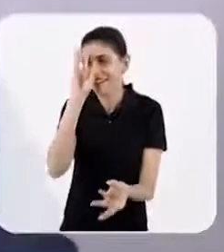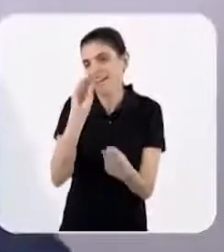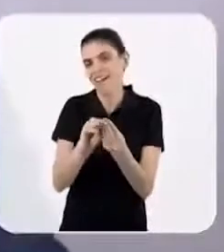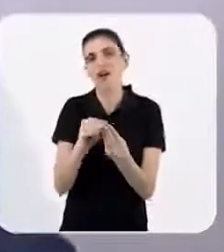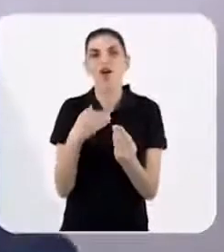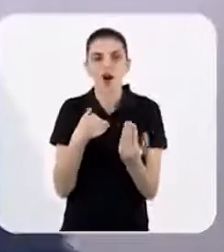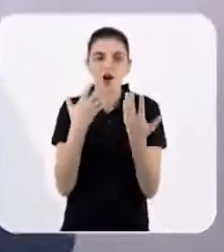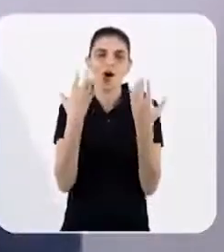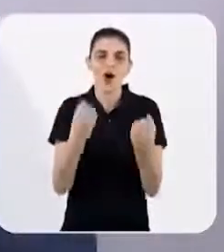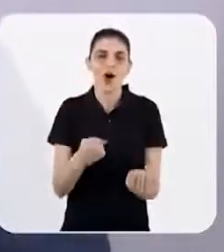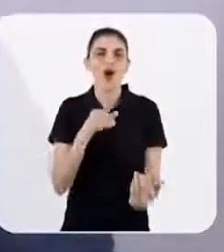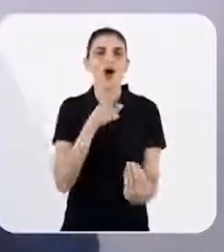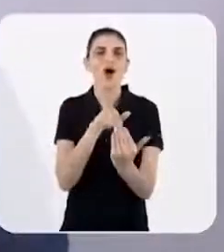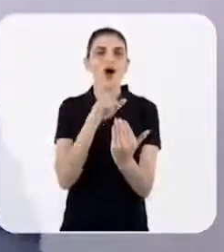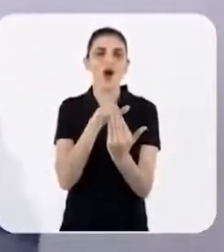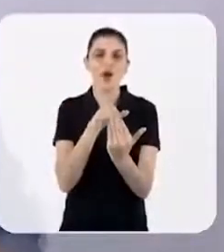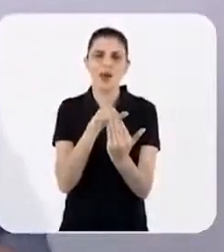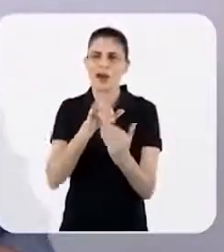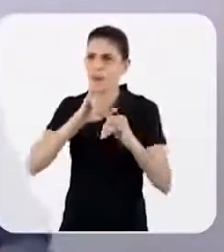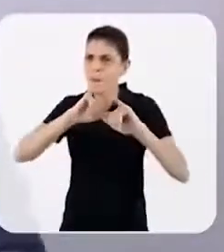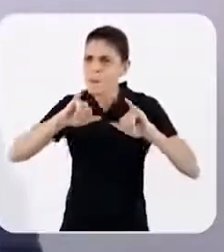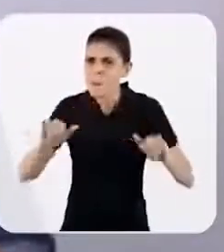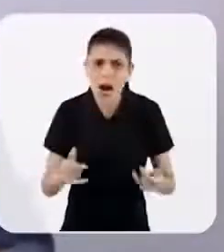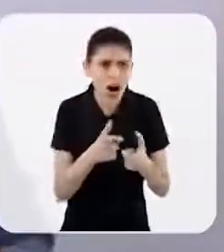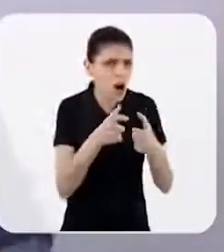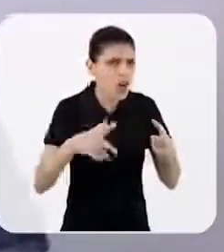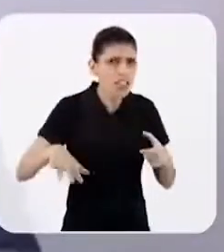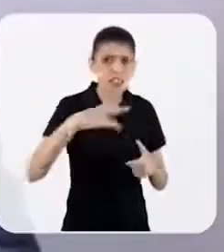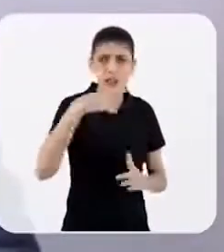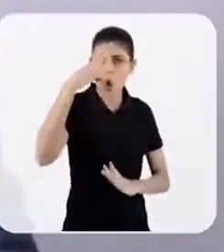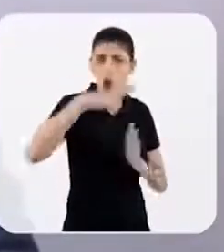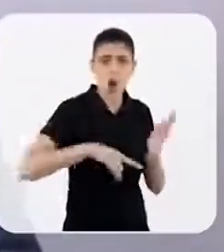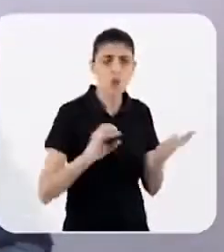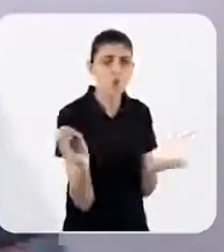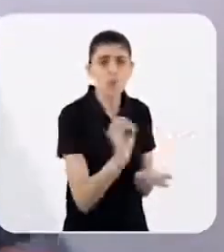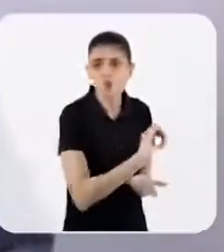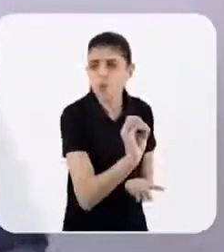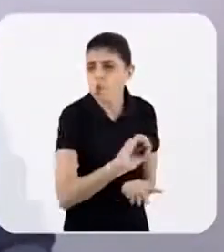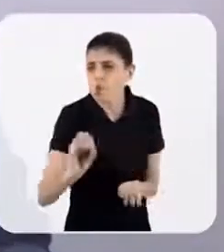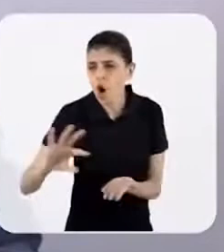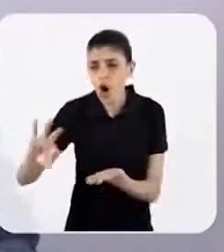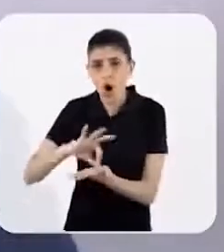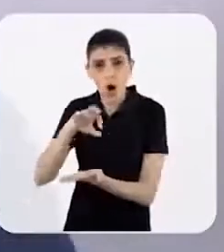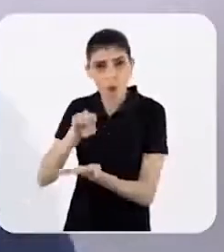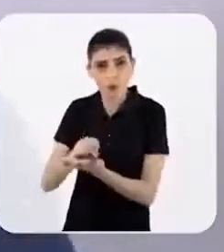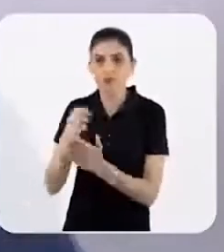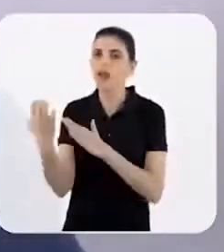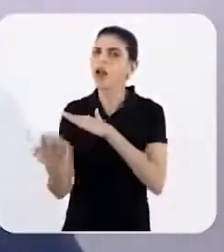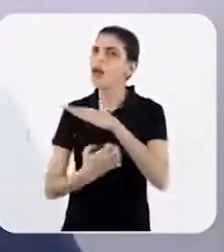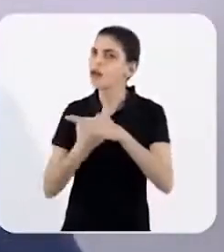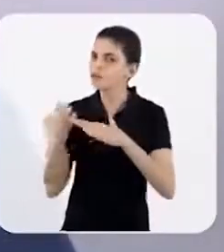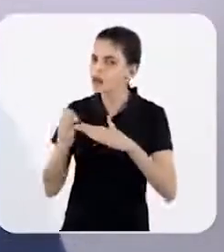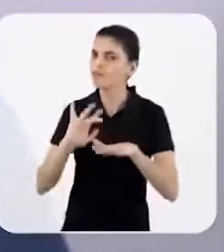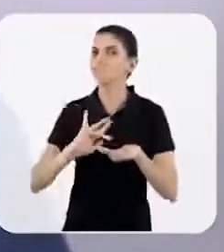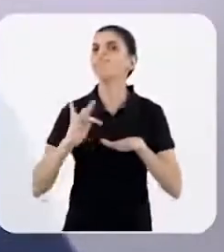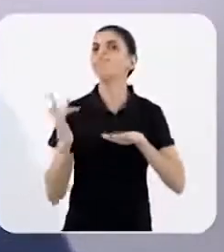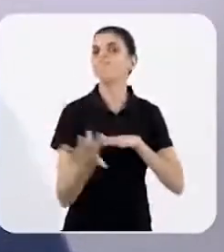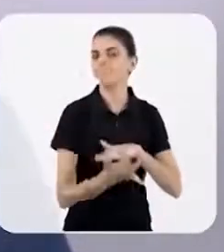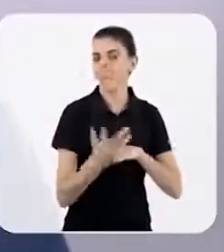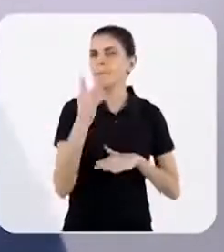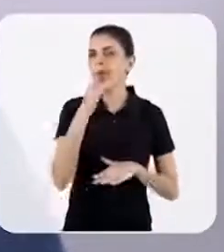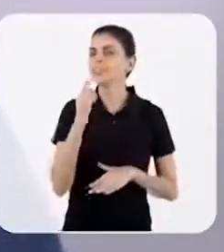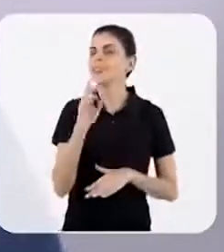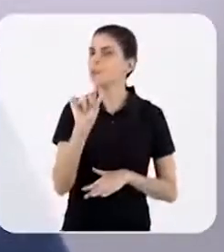aceitar, a gente está concordando com tudo isso. E aproveitando que a maioria das pessoas nem lê uma linha sequer desses contratos, essas empresas, essas redes